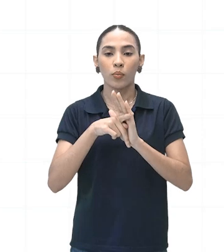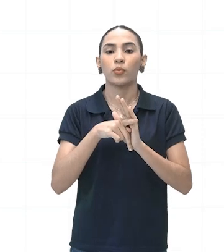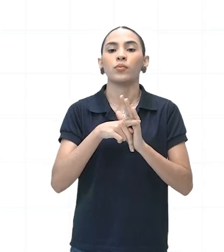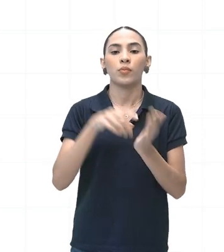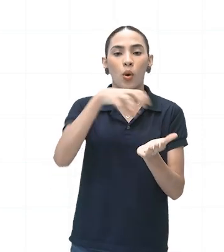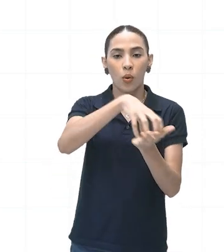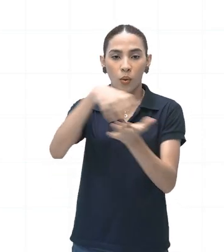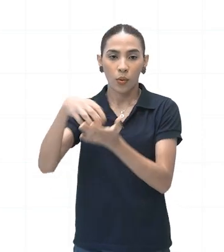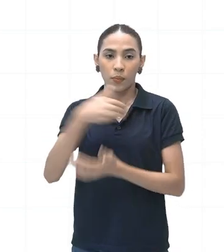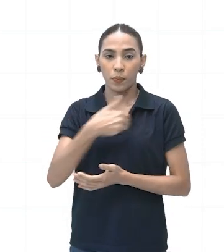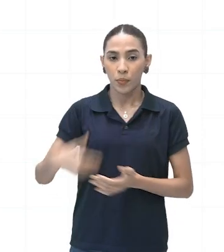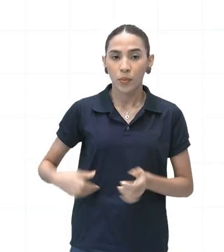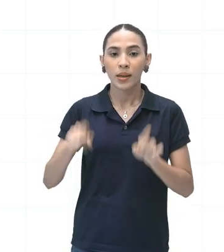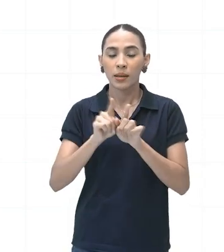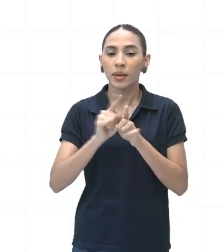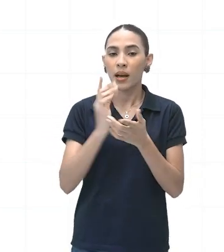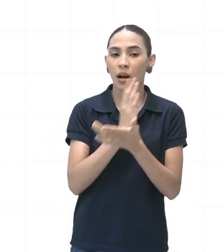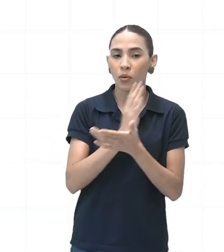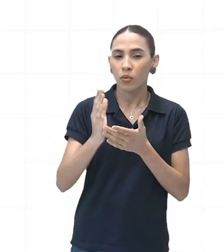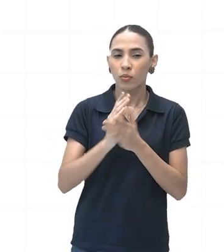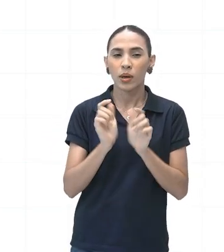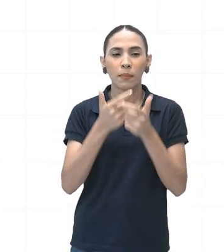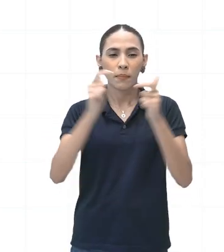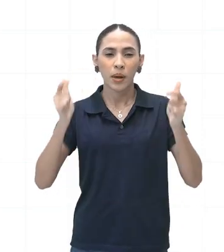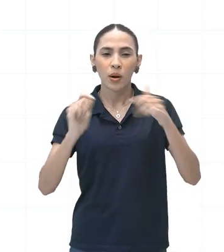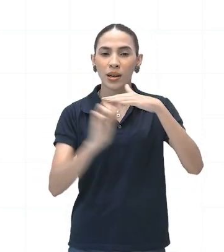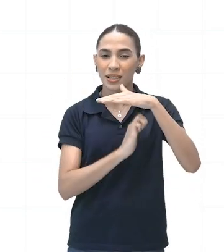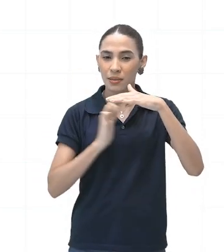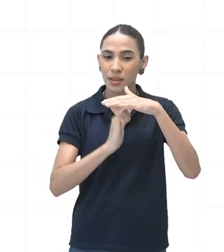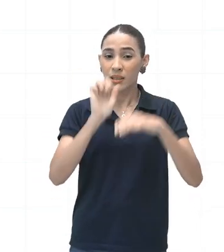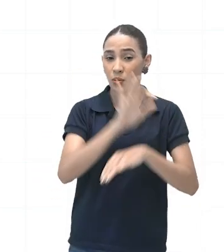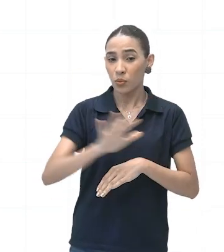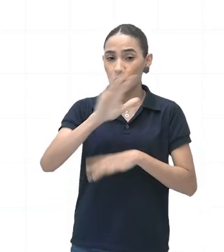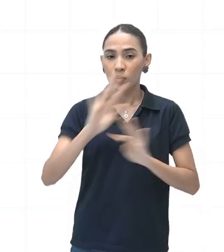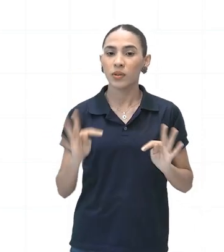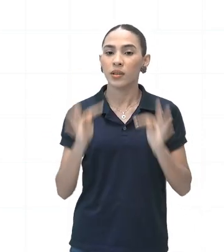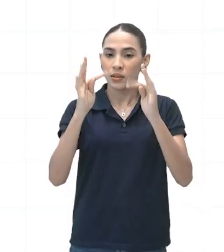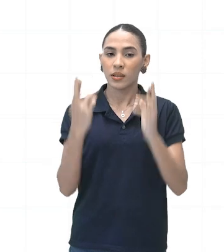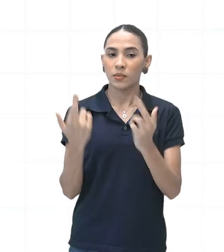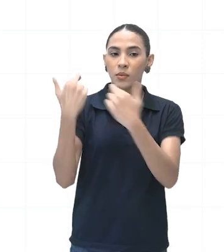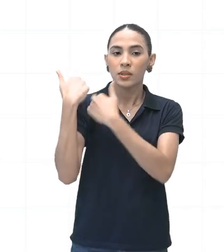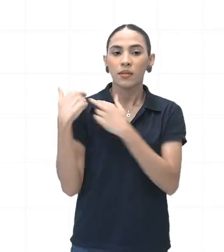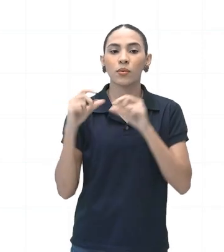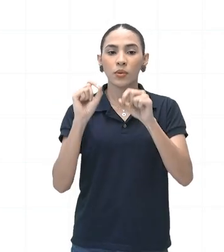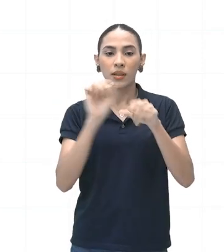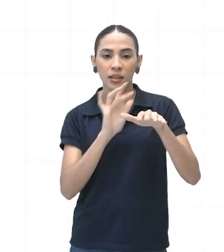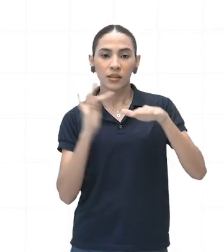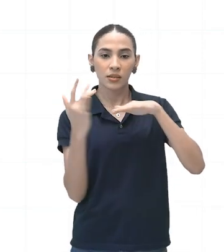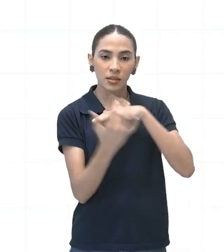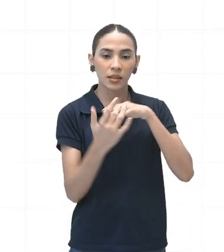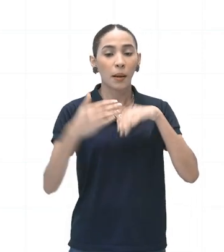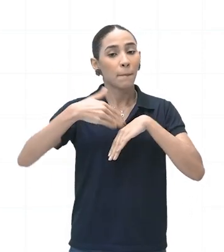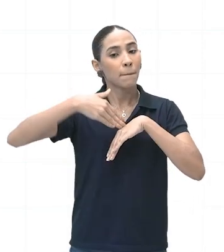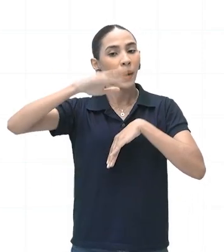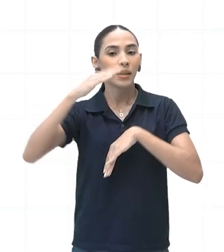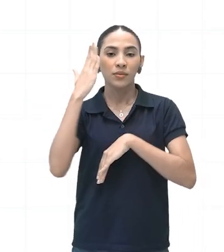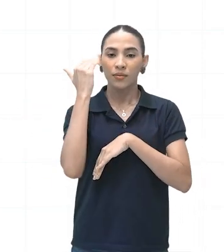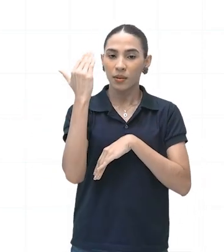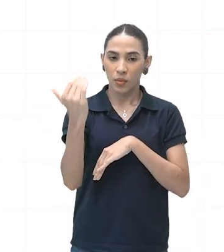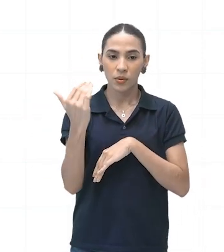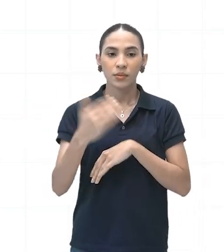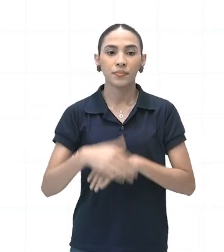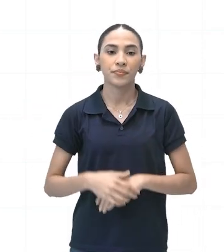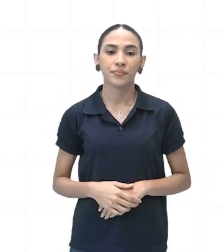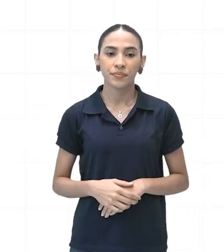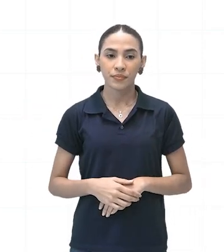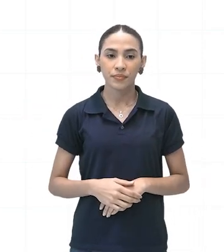órgãos públicos e com algumas das maiores empresas globais de tecnologia responsáveis pelas redes sociais mais